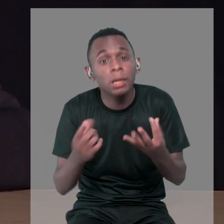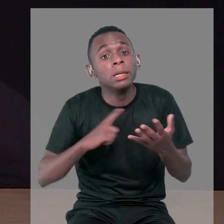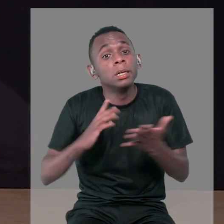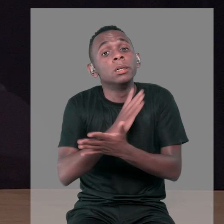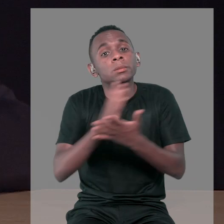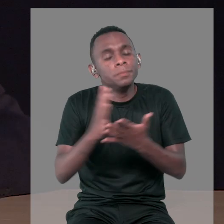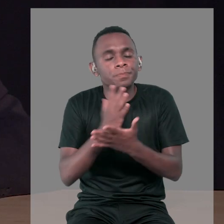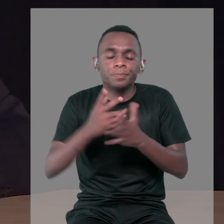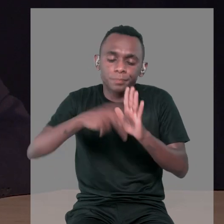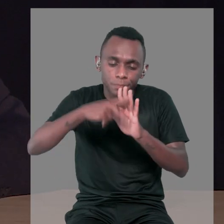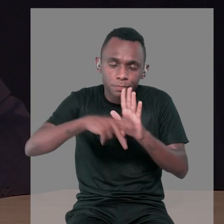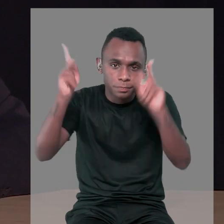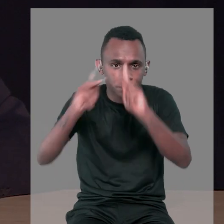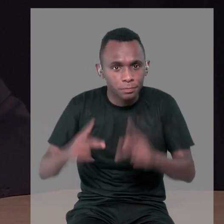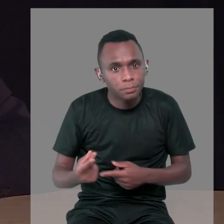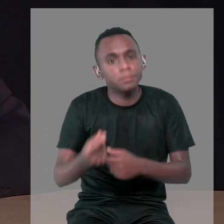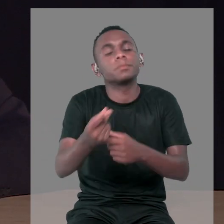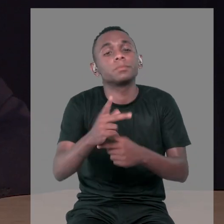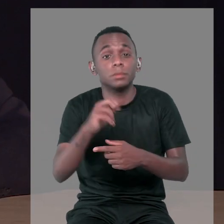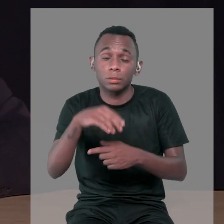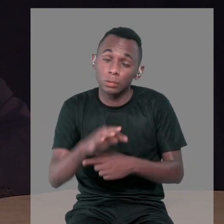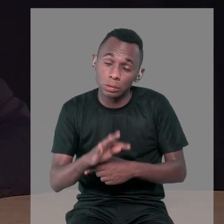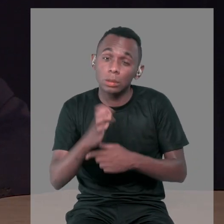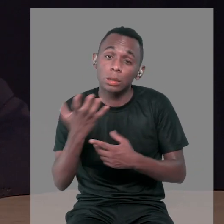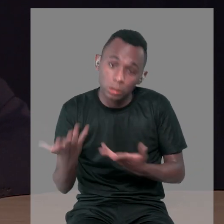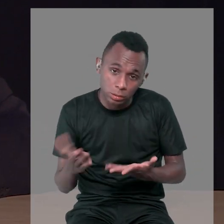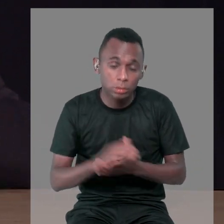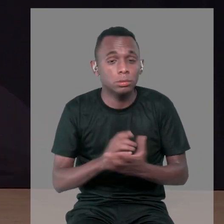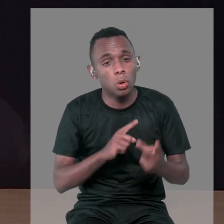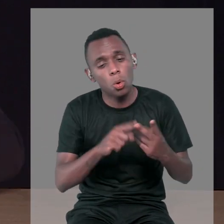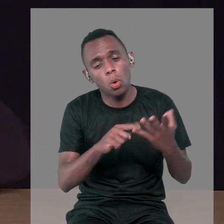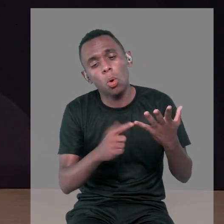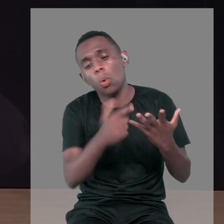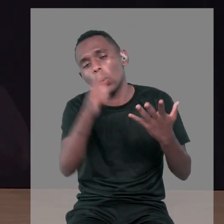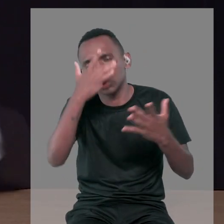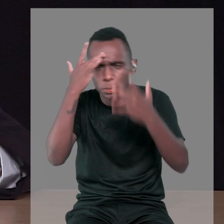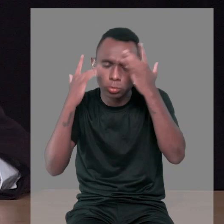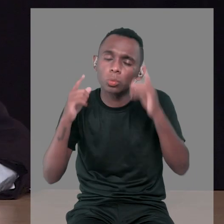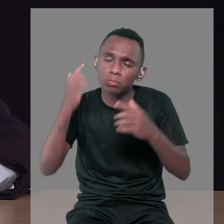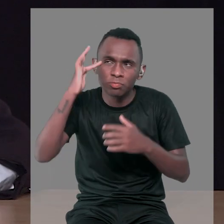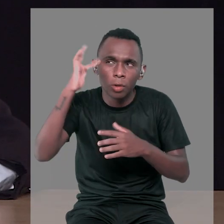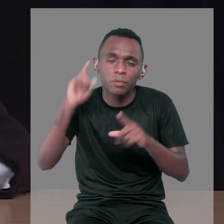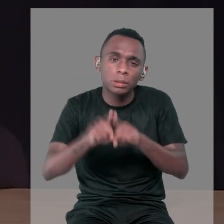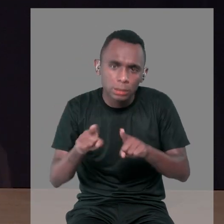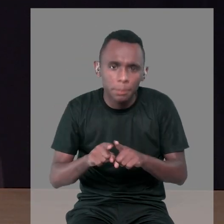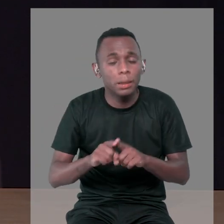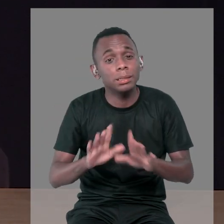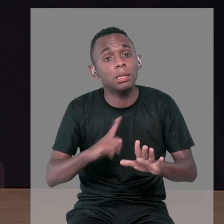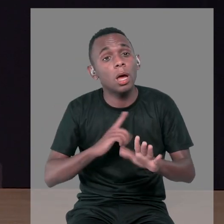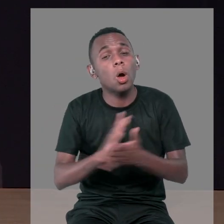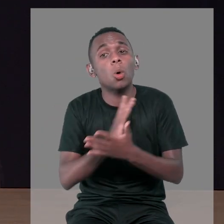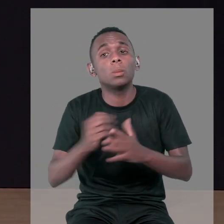com Kant, Grégoire e outros pensadores. Nós temos o pacifismo nas suas várias formas, mas o termo